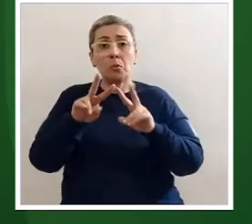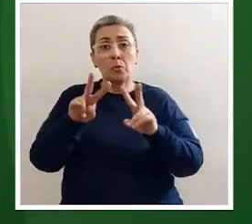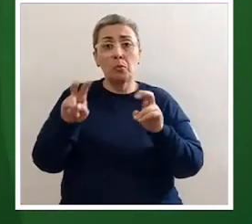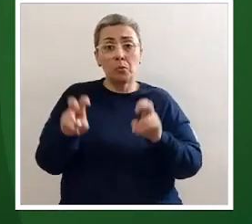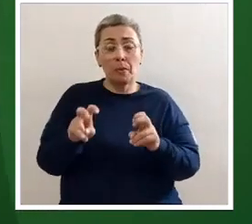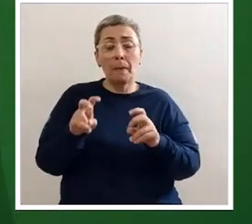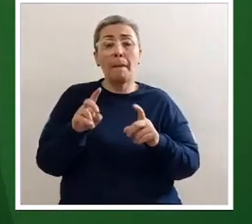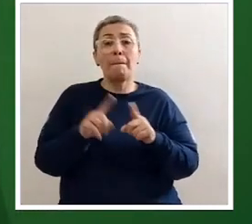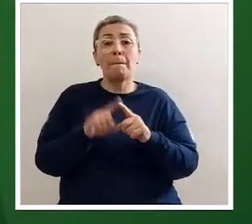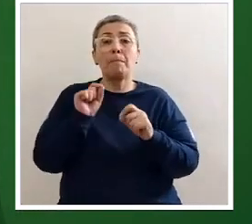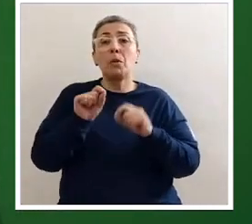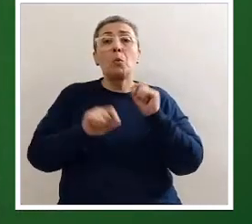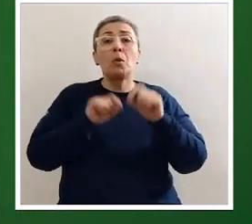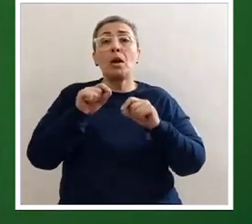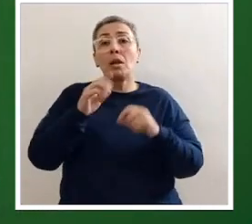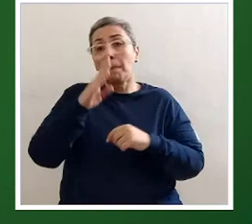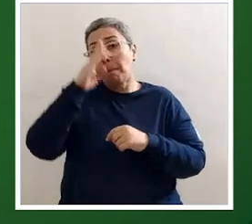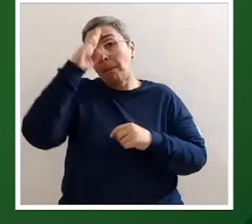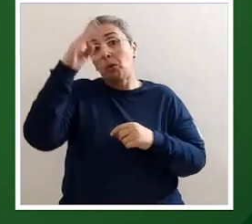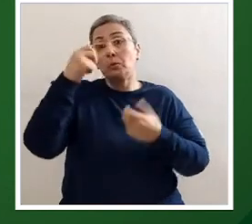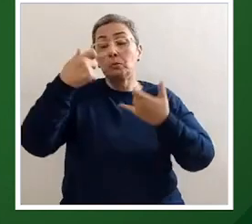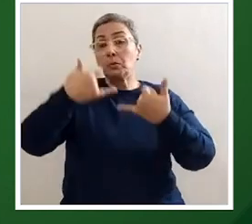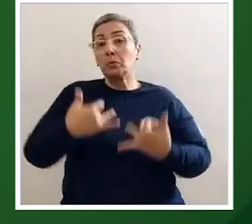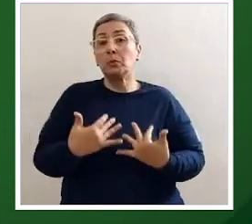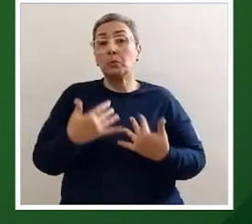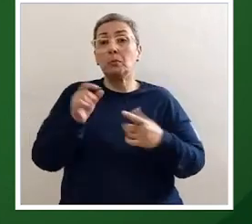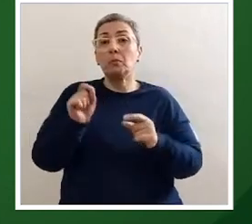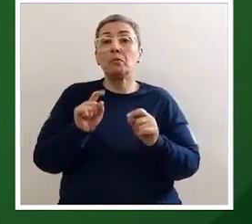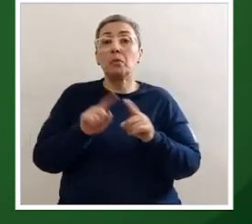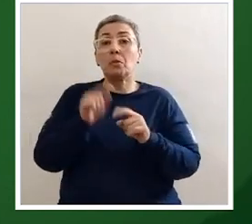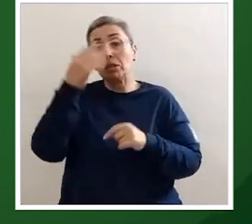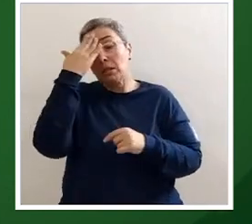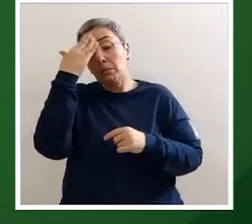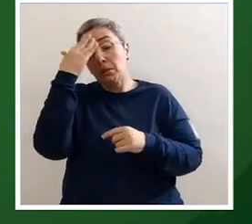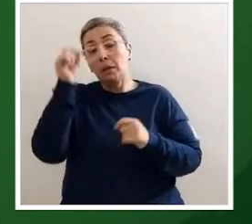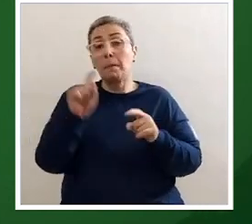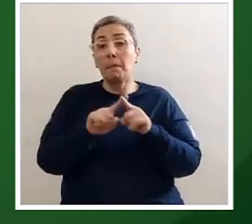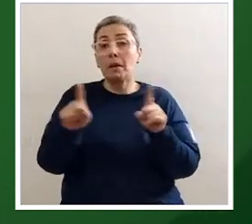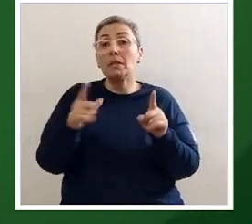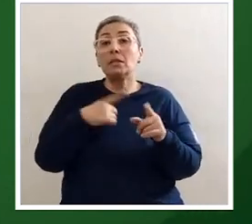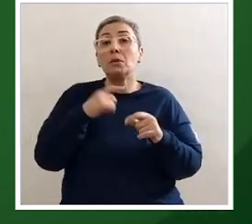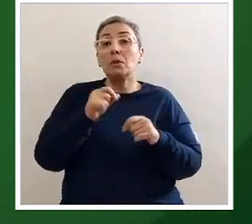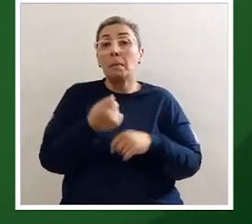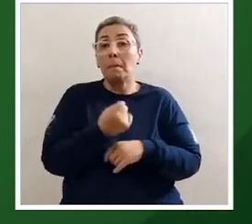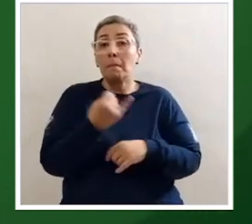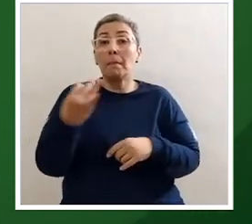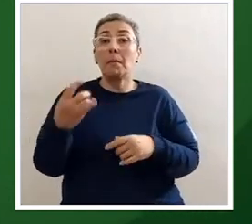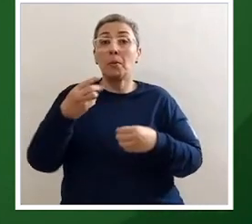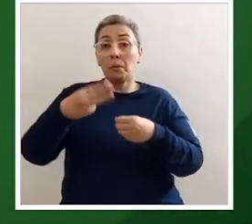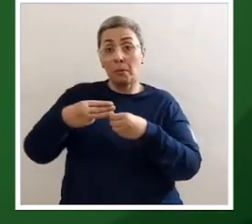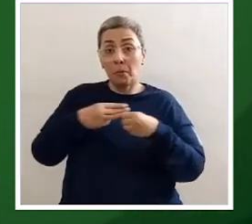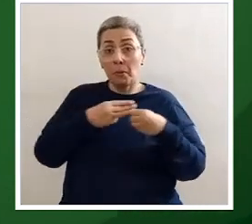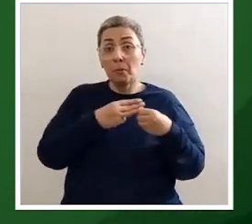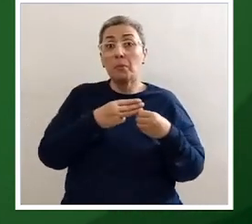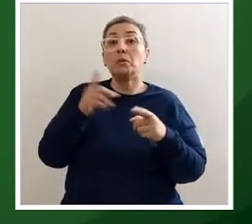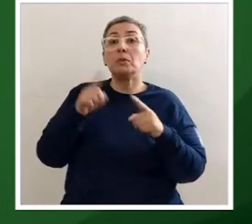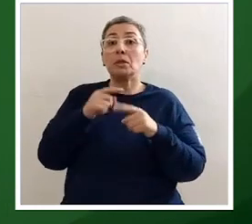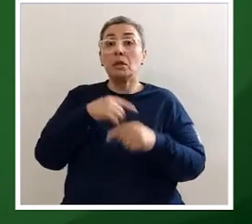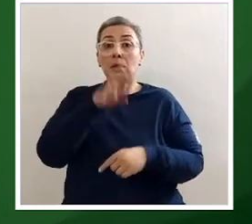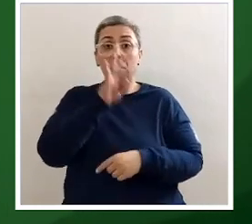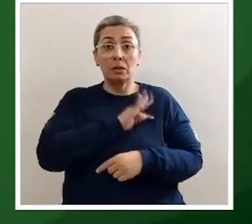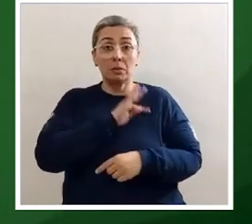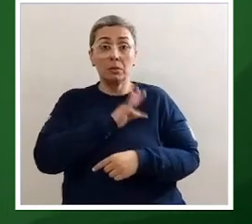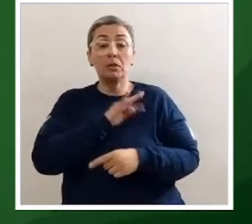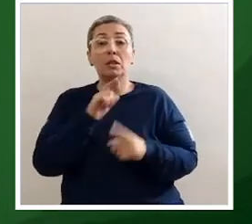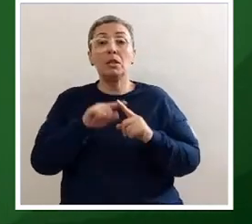respeito de quais são as principais explicações sabendo entretanto que a maior parte dos Municípios inclusive dos Municípios do Alto